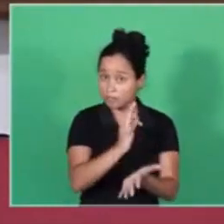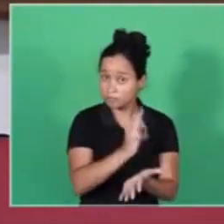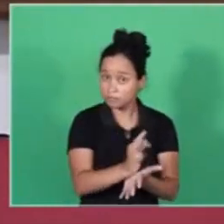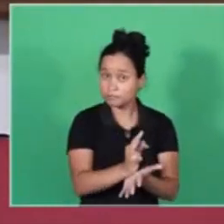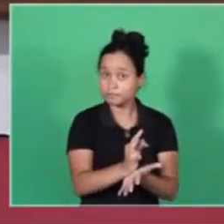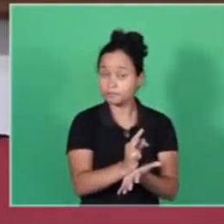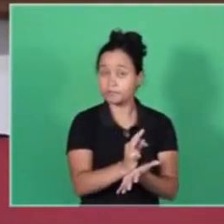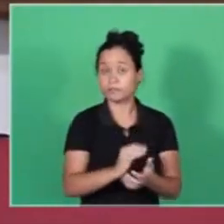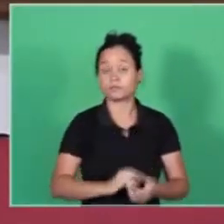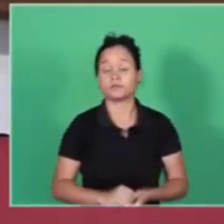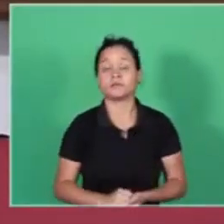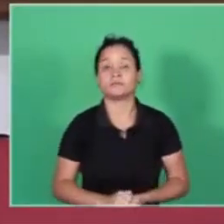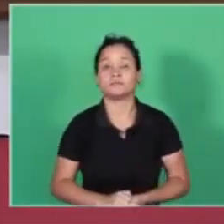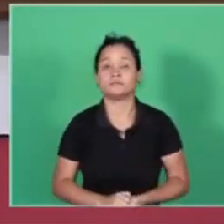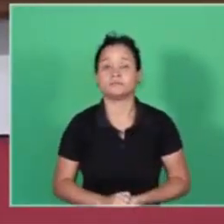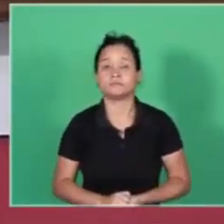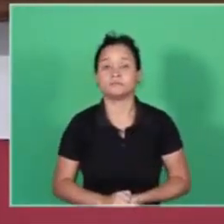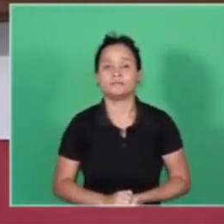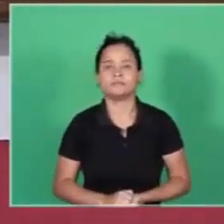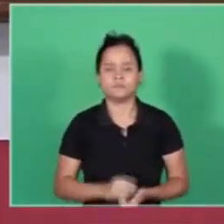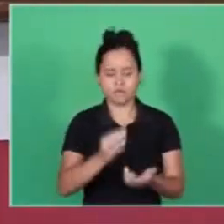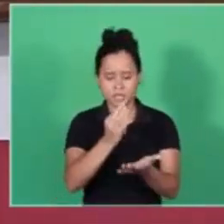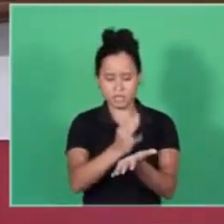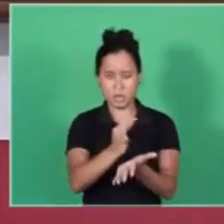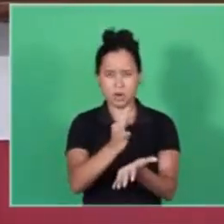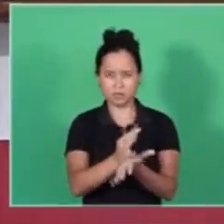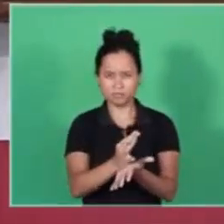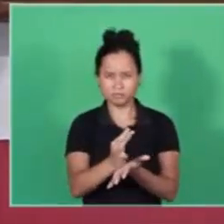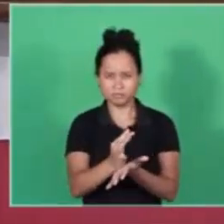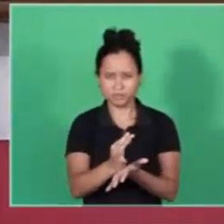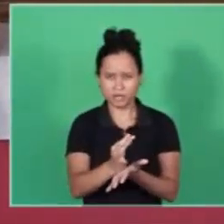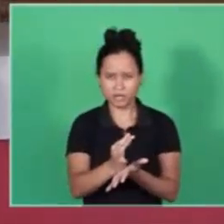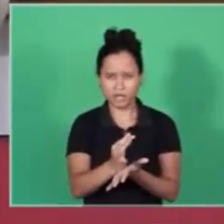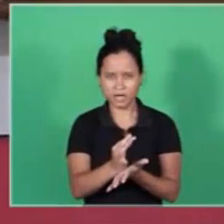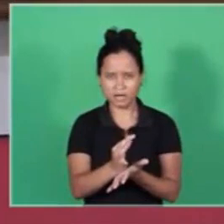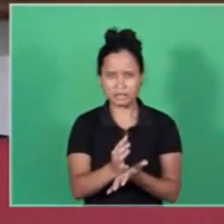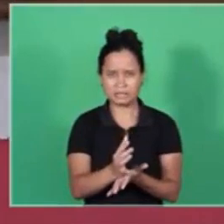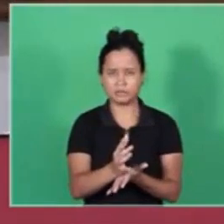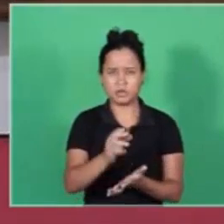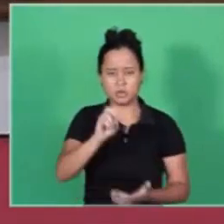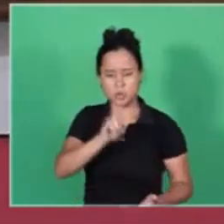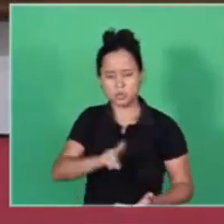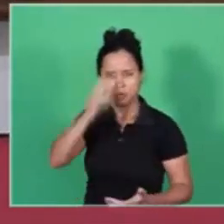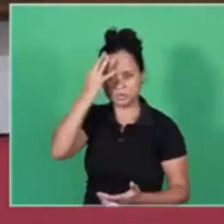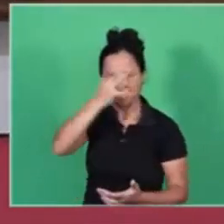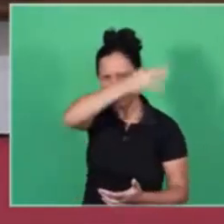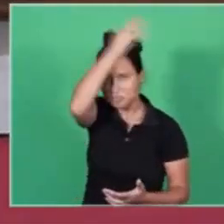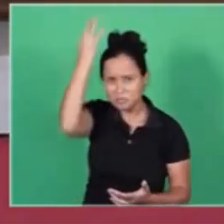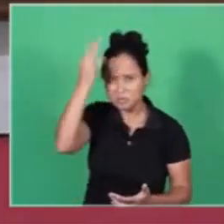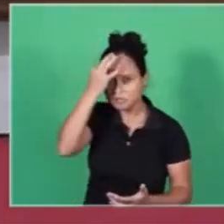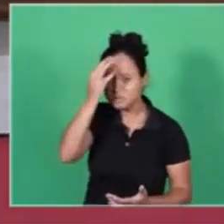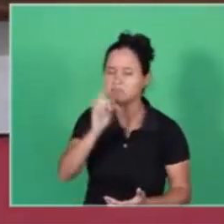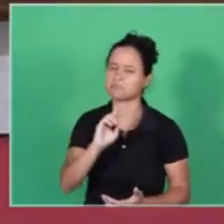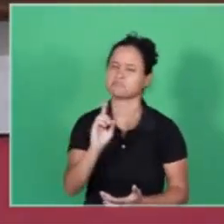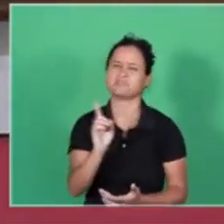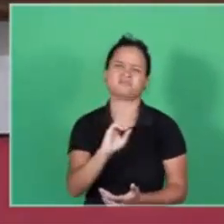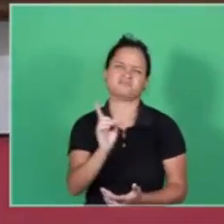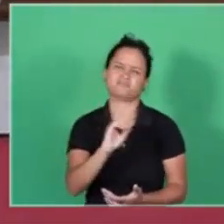usa o Espírito Santo em si. Ele quer usar aquilo que é